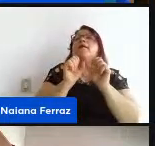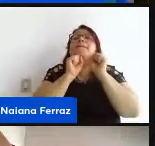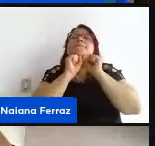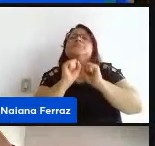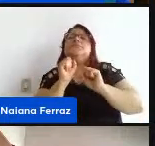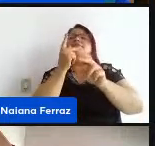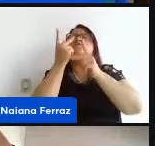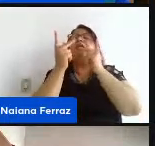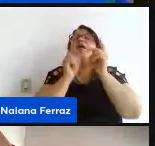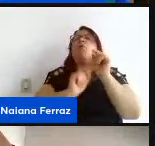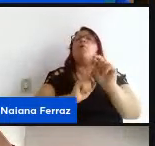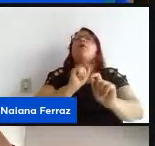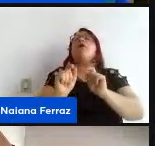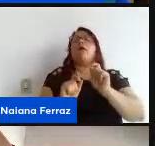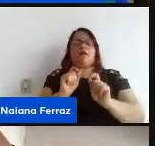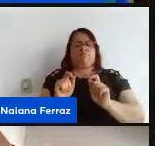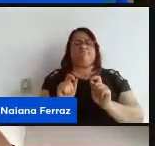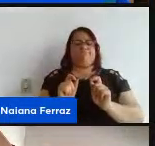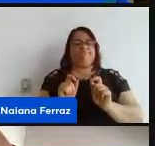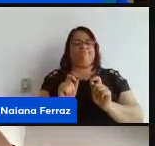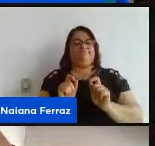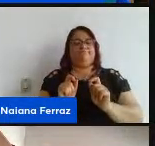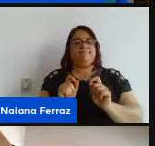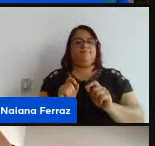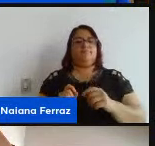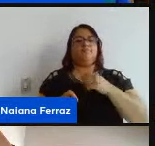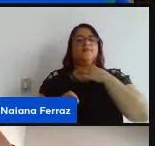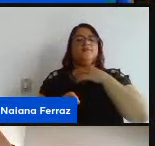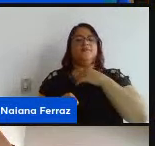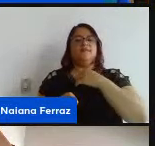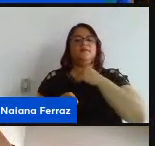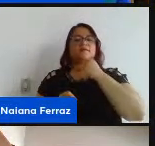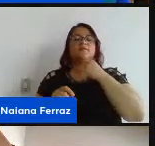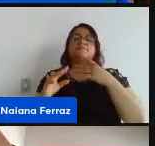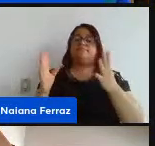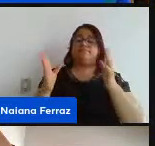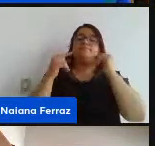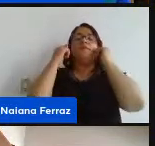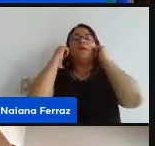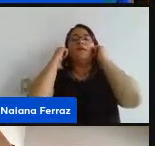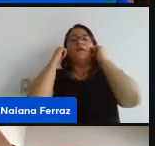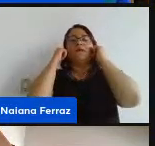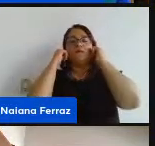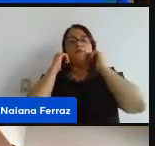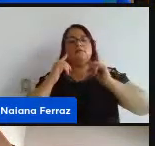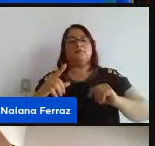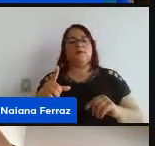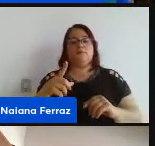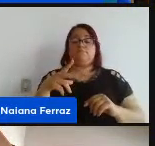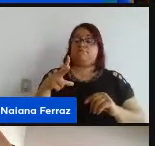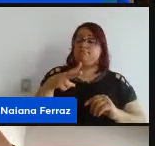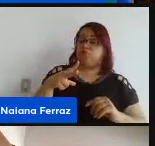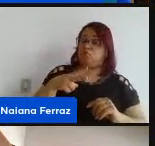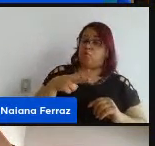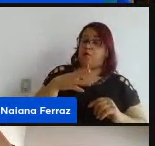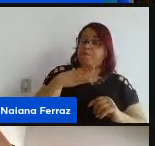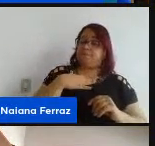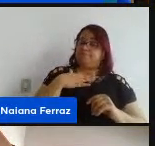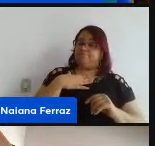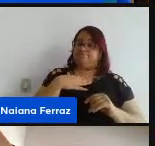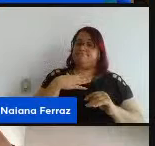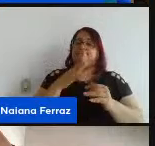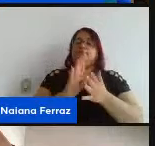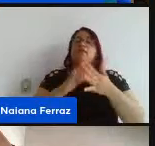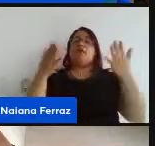aí no meio dessa conversa toda? Em particular, E para os fins dessa